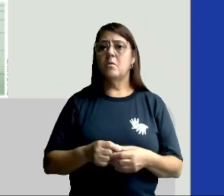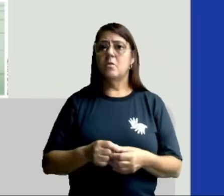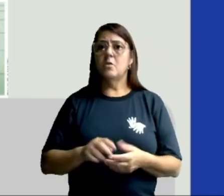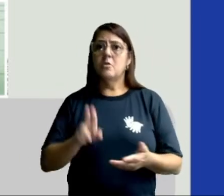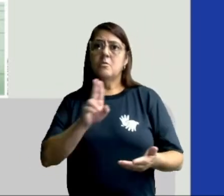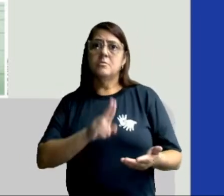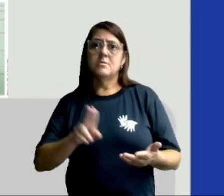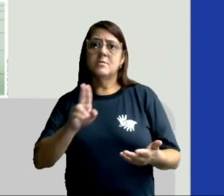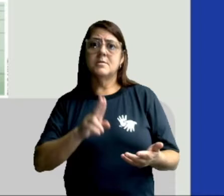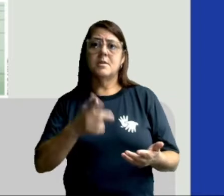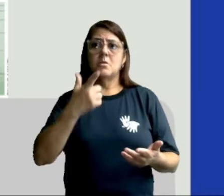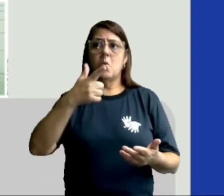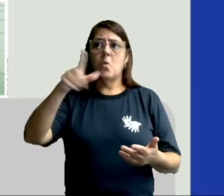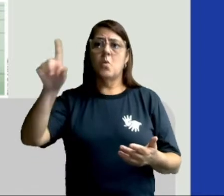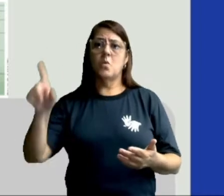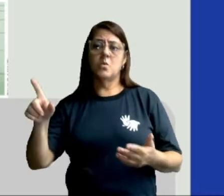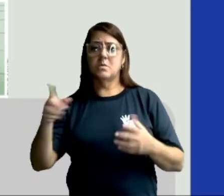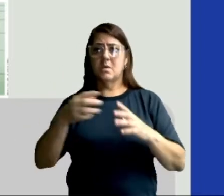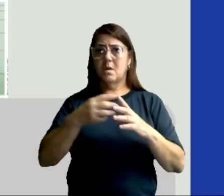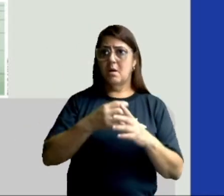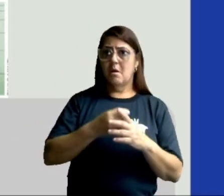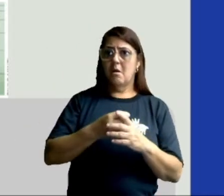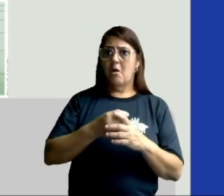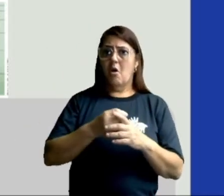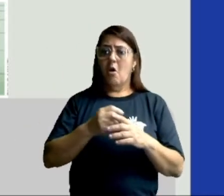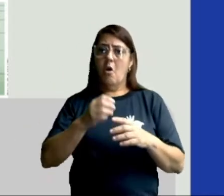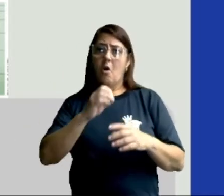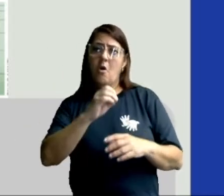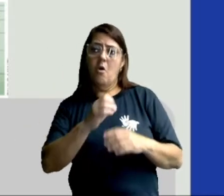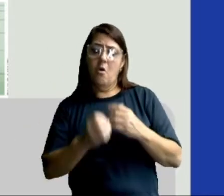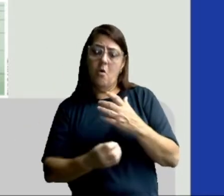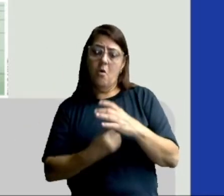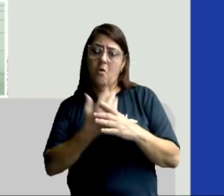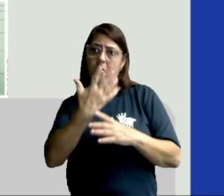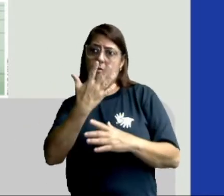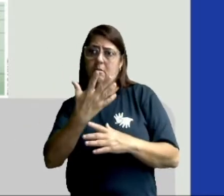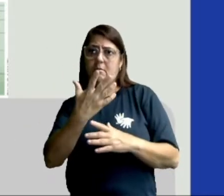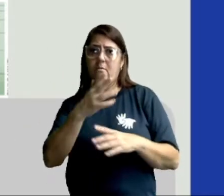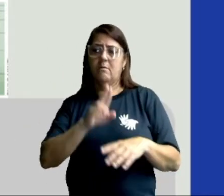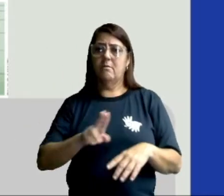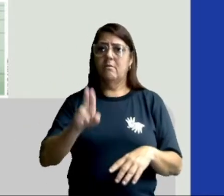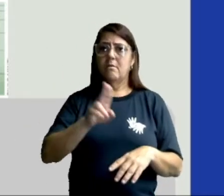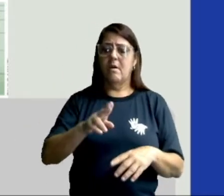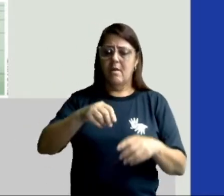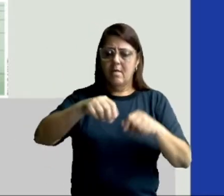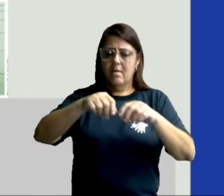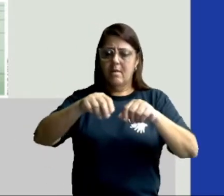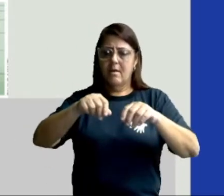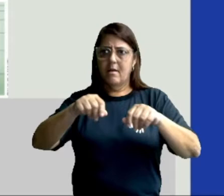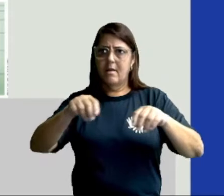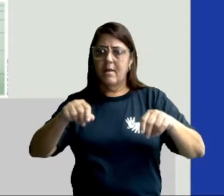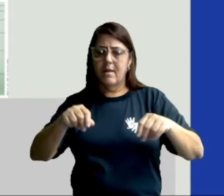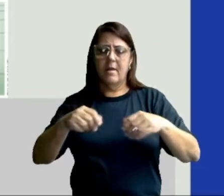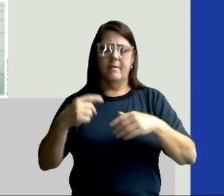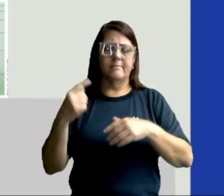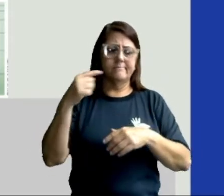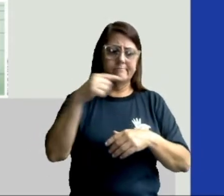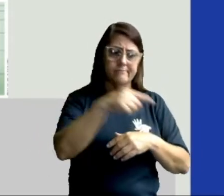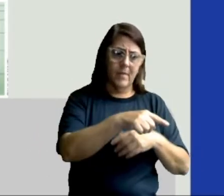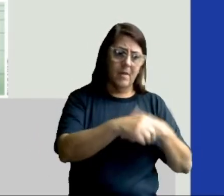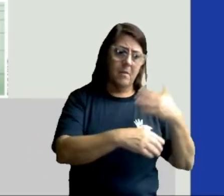que vão ter outra origem, como por exemplo a origem mineral, né, onde através da utilização da areia, né, vai passar por um